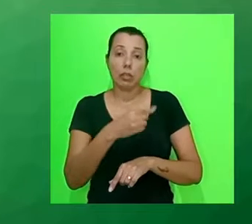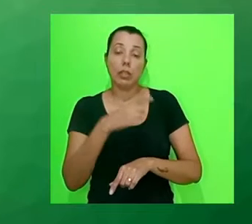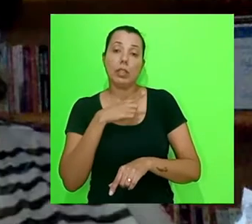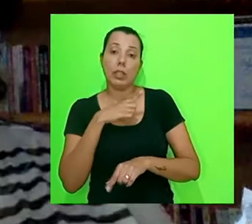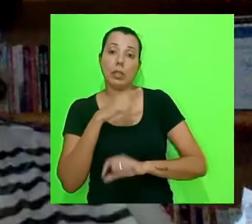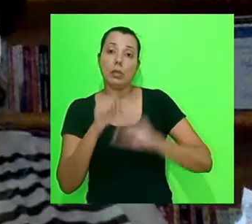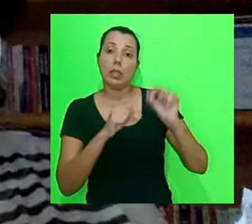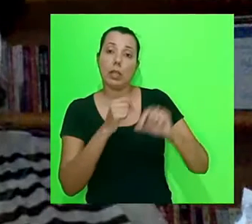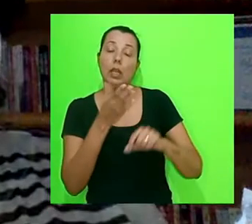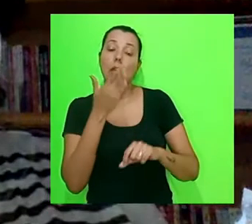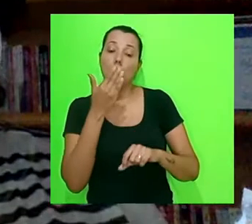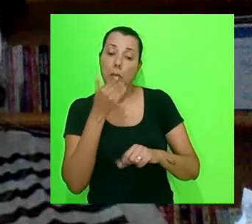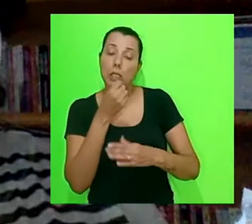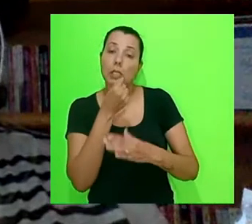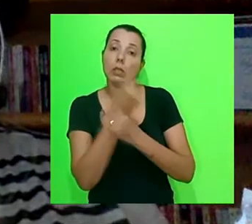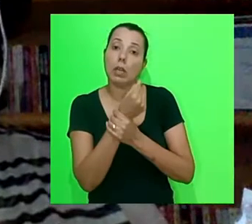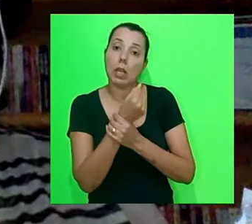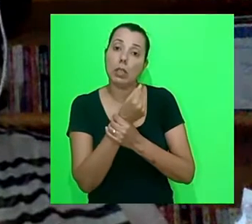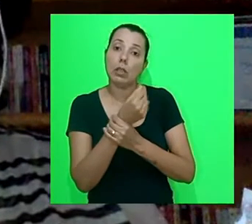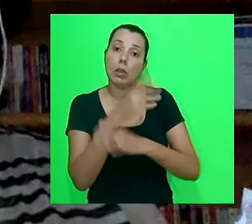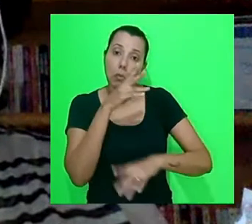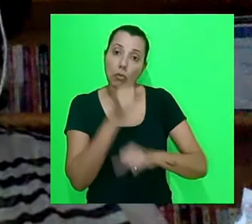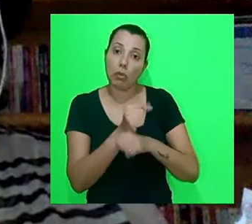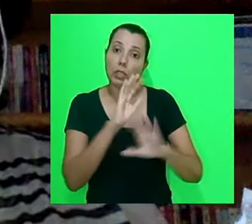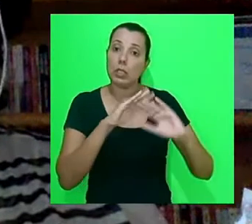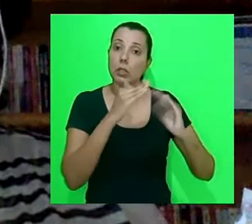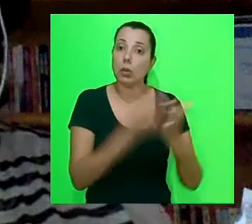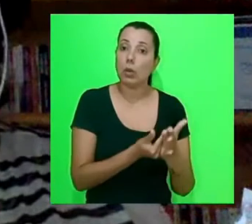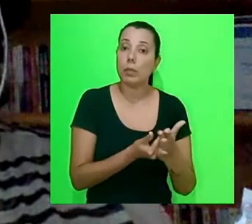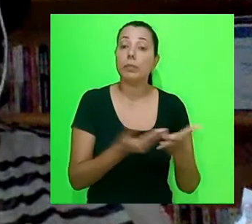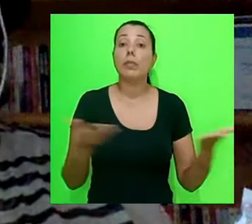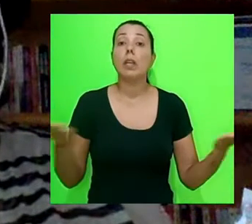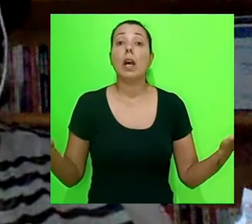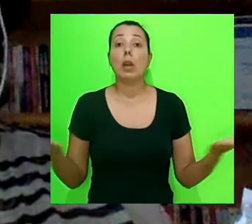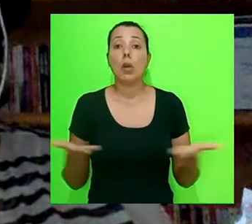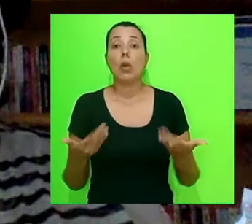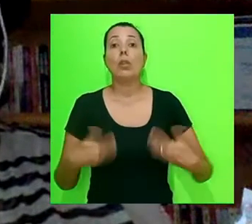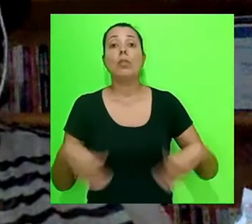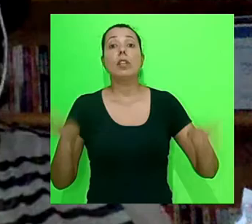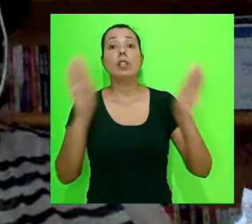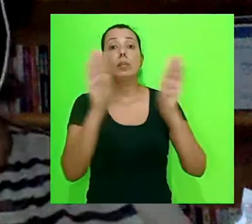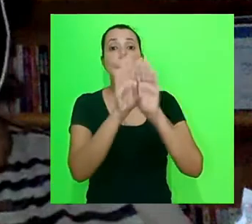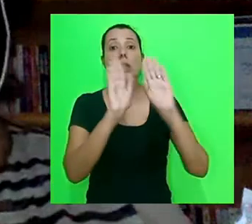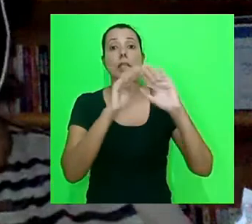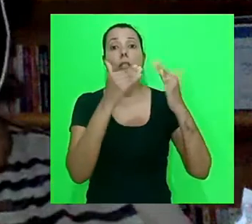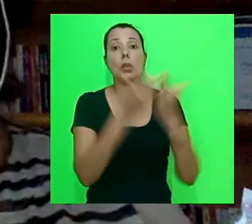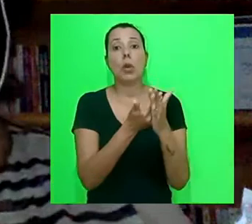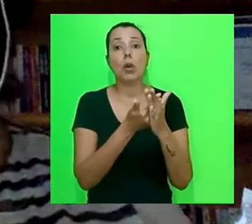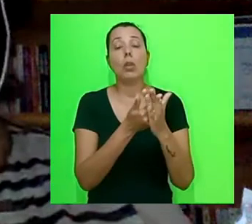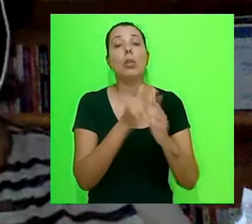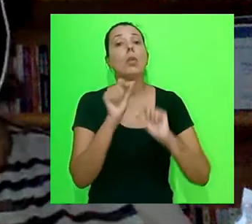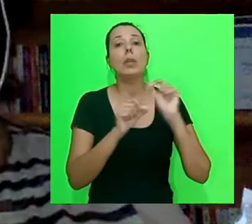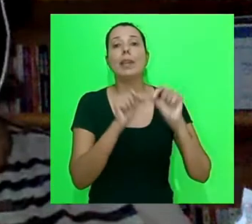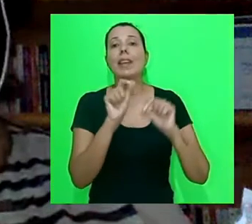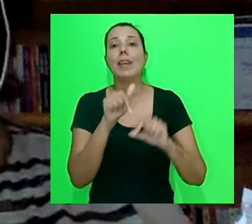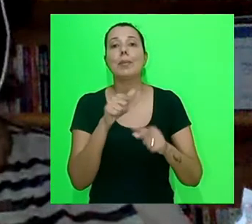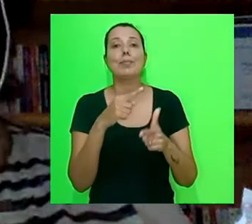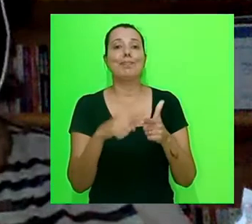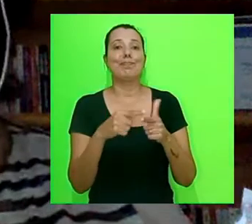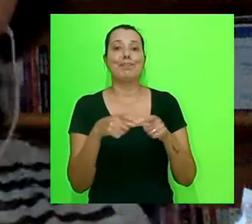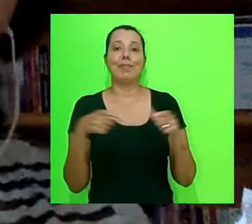gente reforçar, porque isso se tornou também uma fragilidade, um sofrimento agregado ao sofrimento que a mulher já